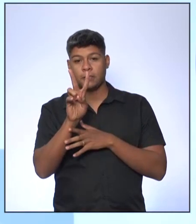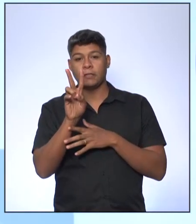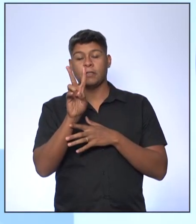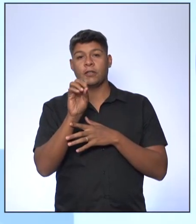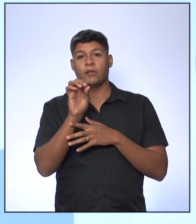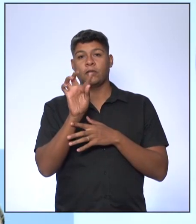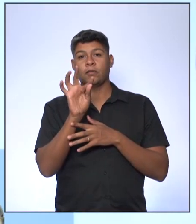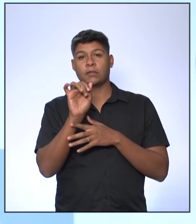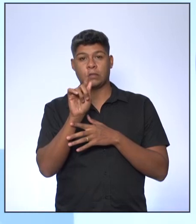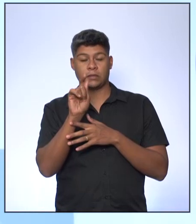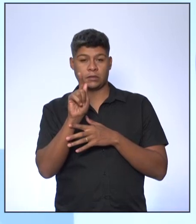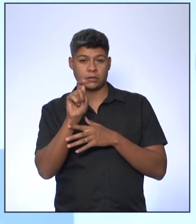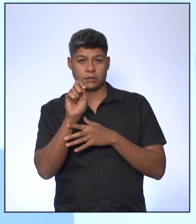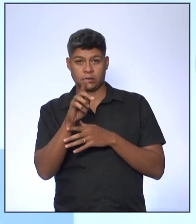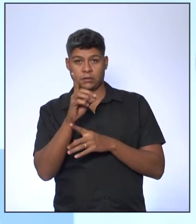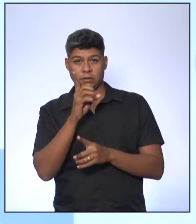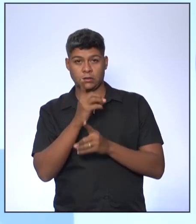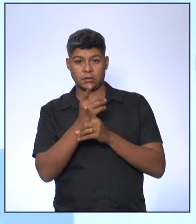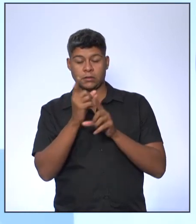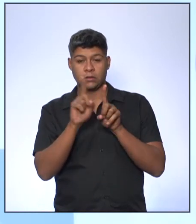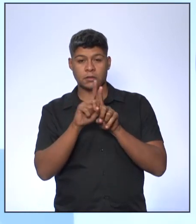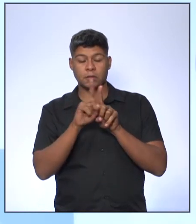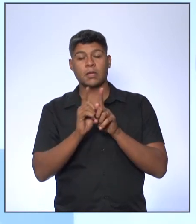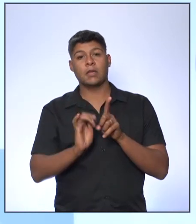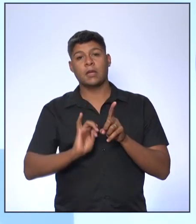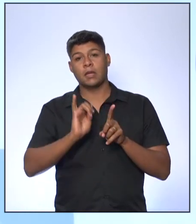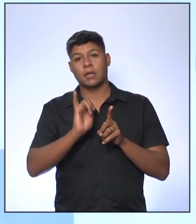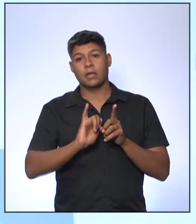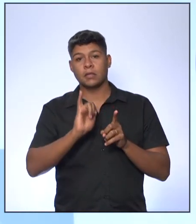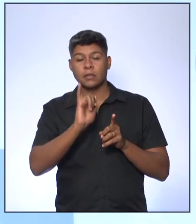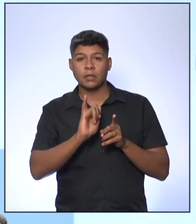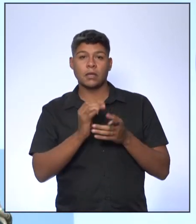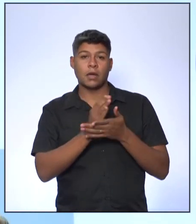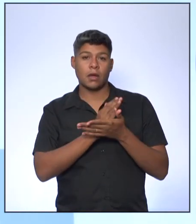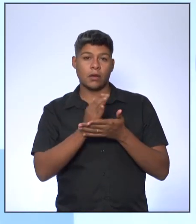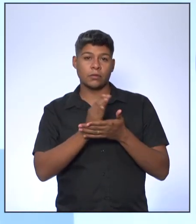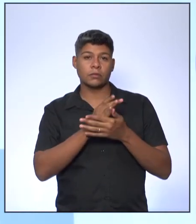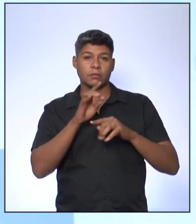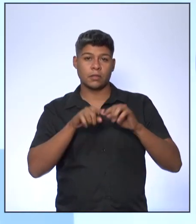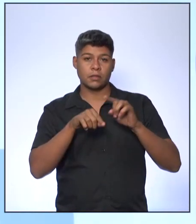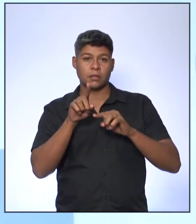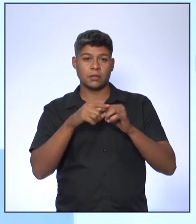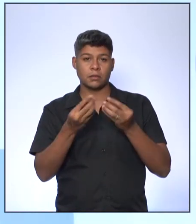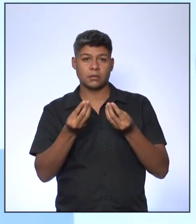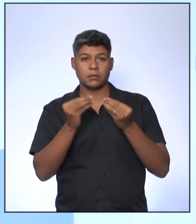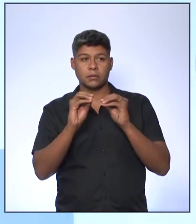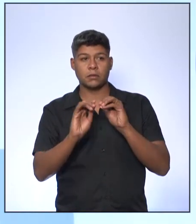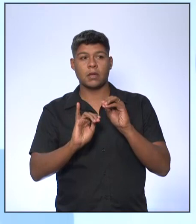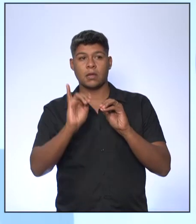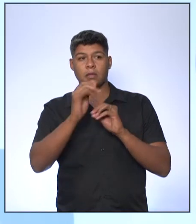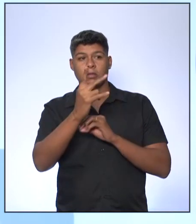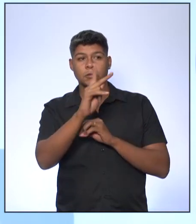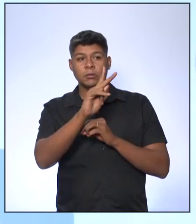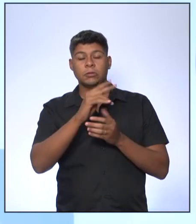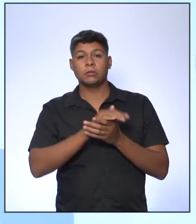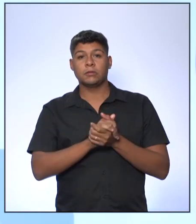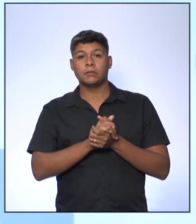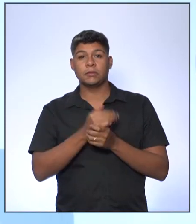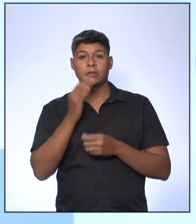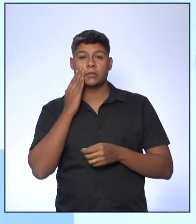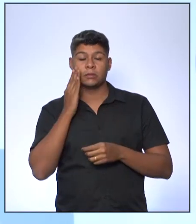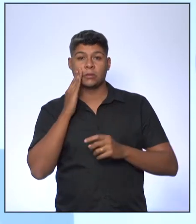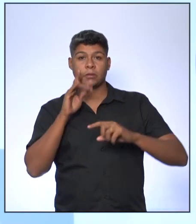do que eu encontrei e também aí encontrei a corrente elétrica, que alguns aparelhos também fornecem a corrente elétrica deles, né? Sim. Então,